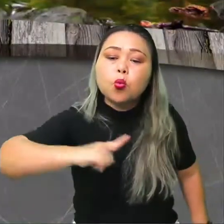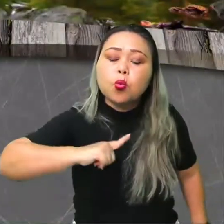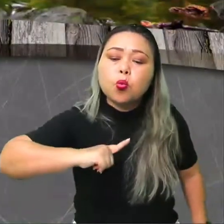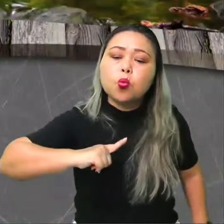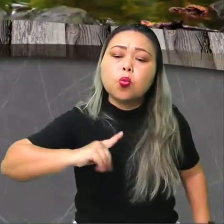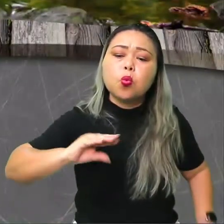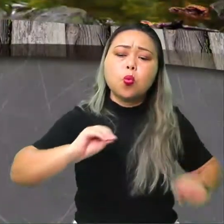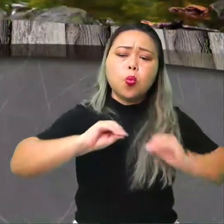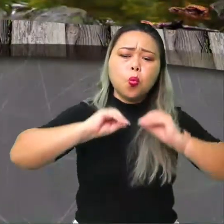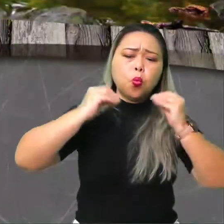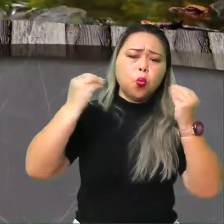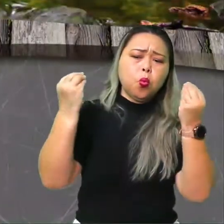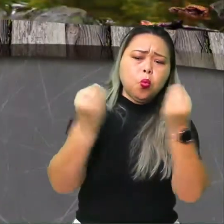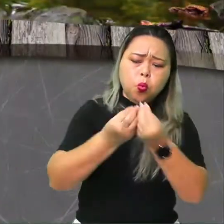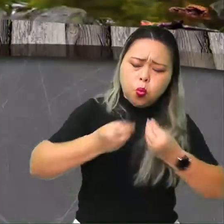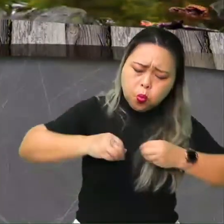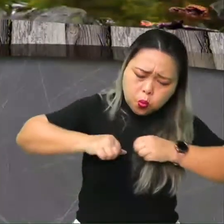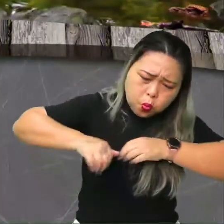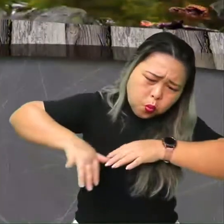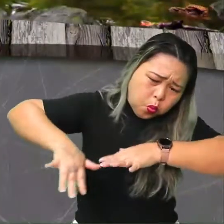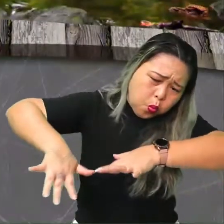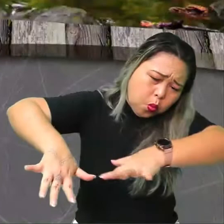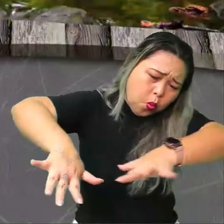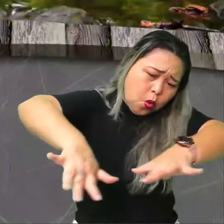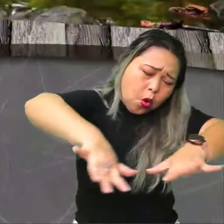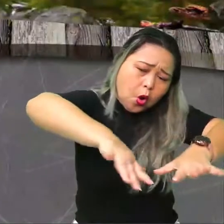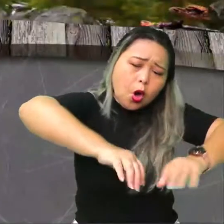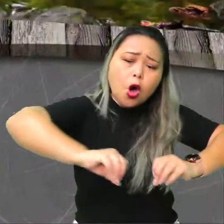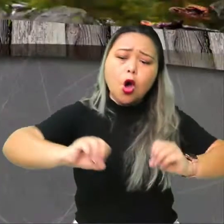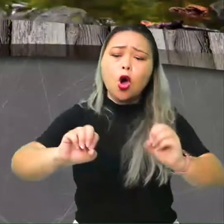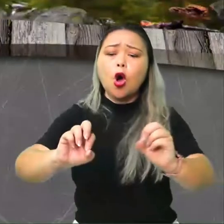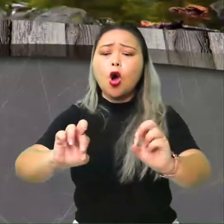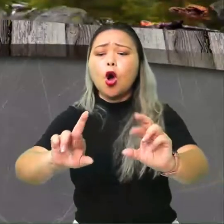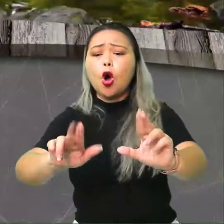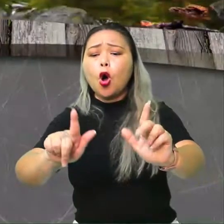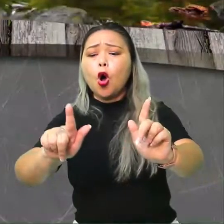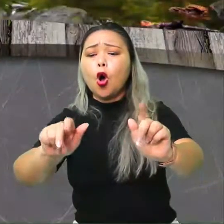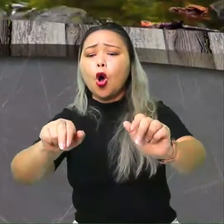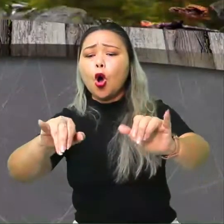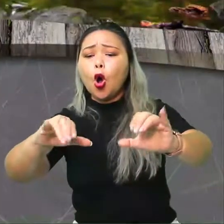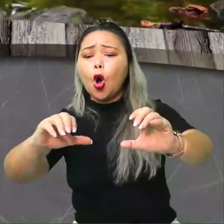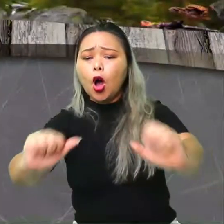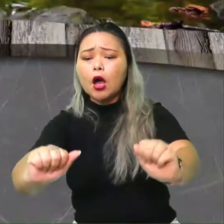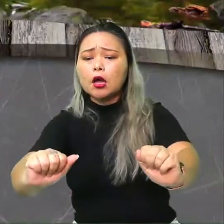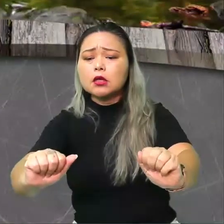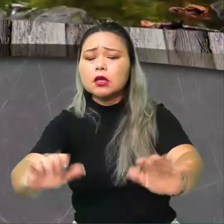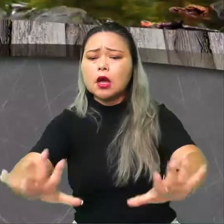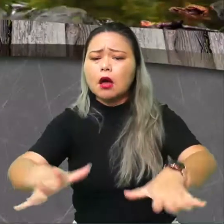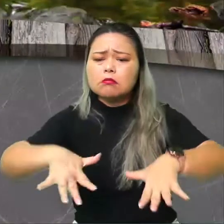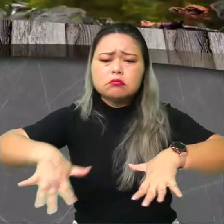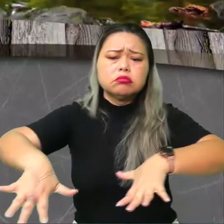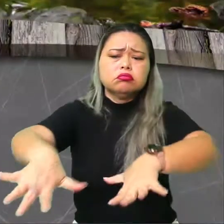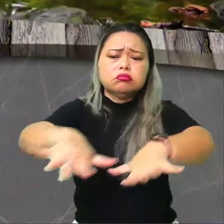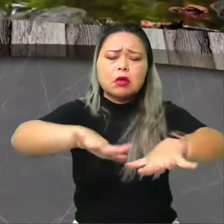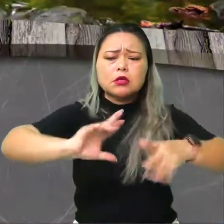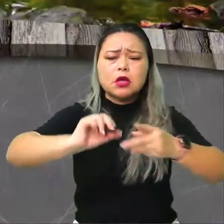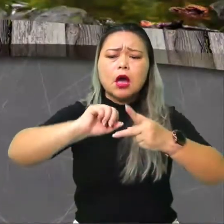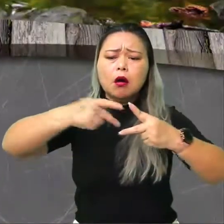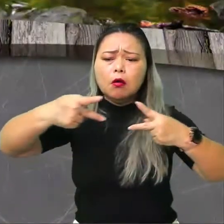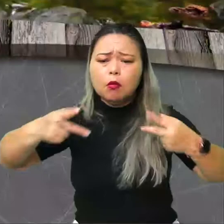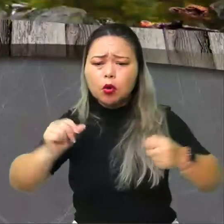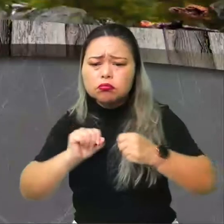muita substância orgânica, a sopa pré-biótica, muita substância orgânica, muita